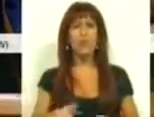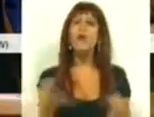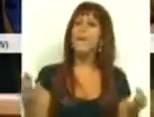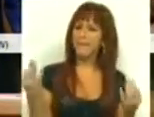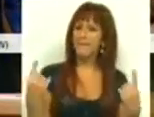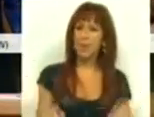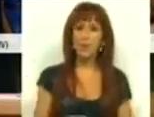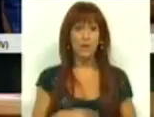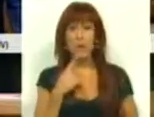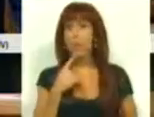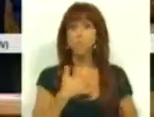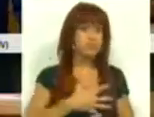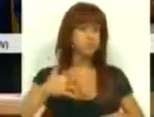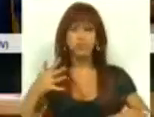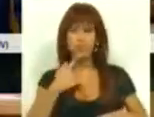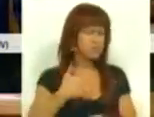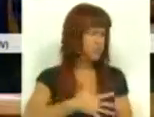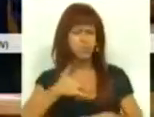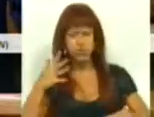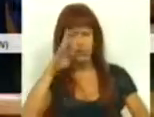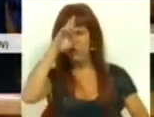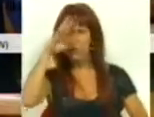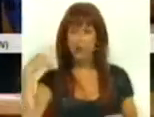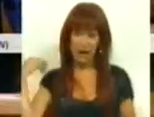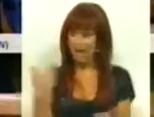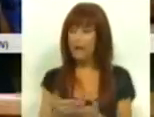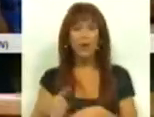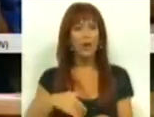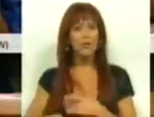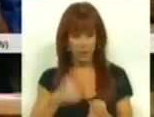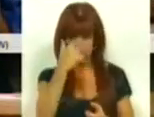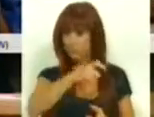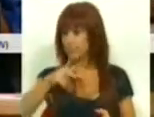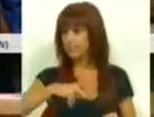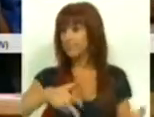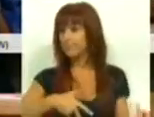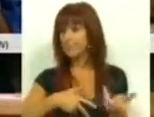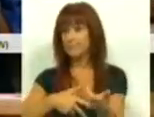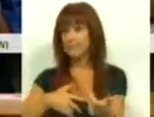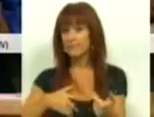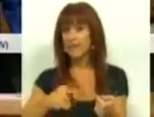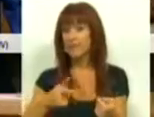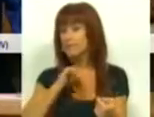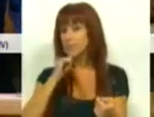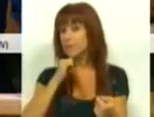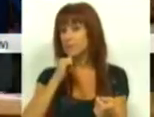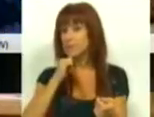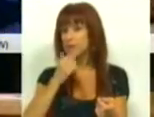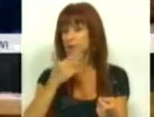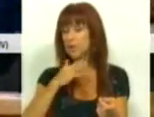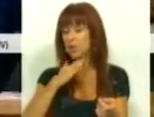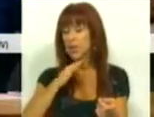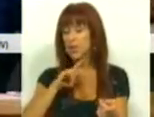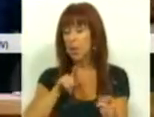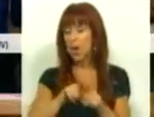que, apesar dos enormíssimos esforços até agora feitos pelos portugueses, eles ainda não são